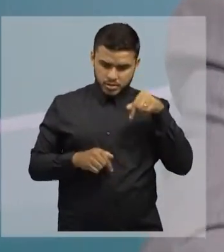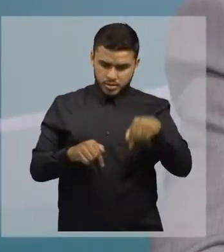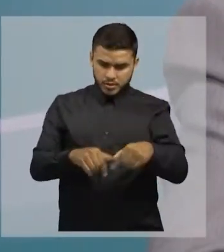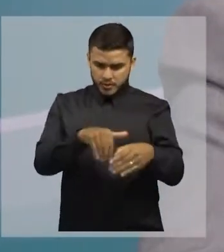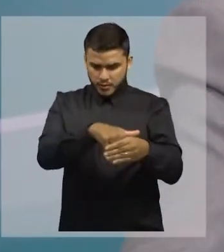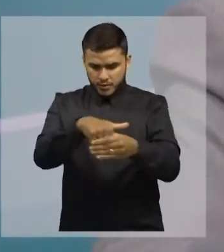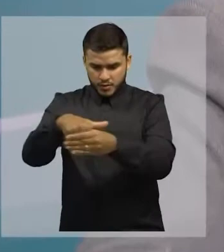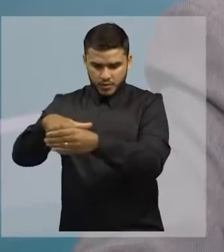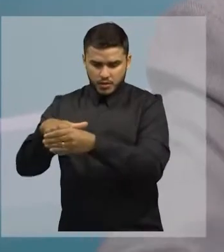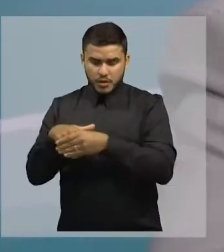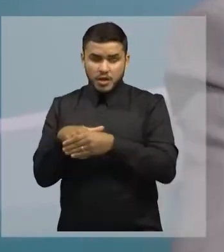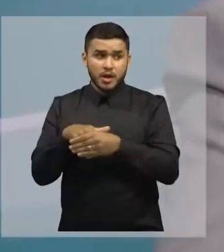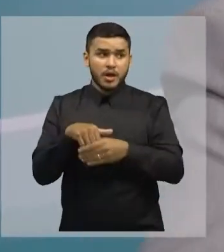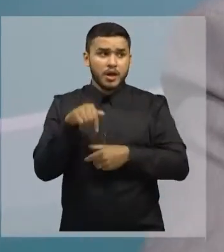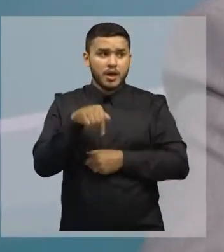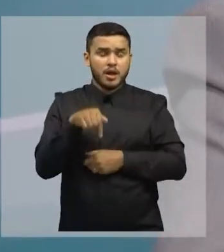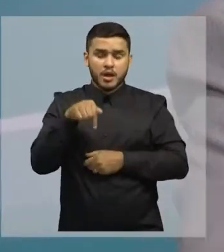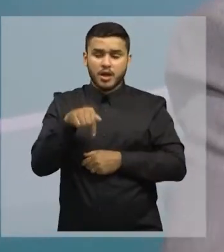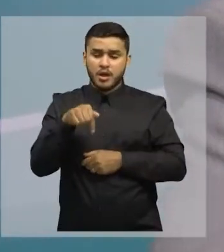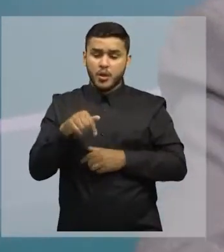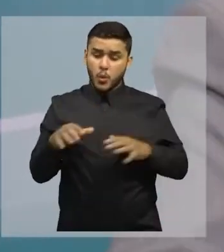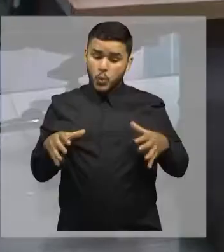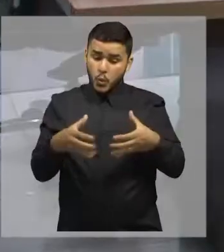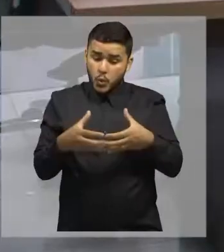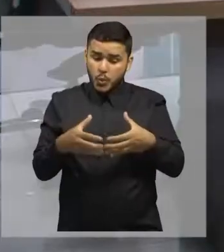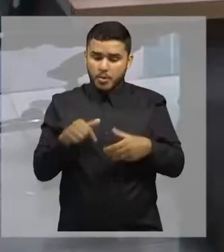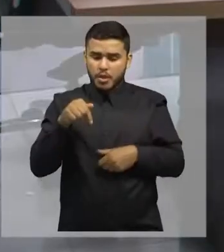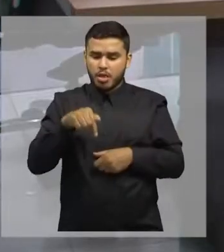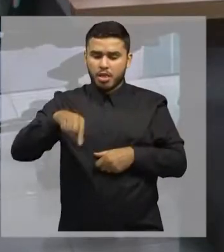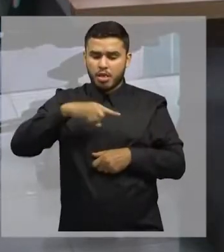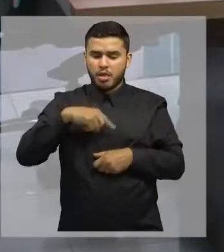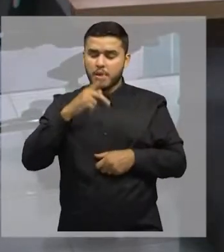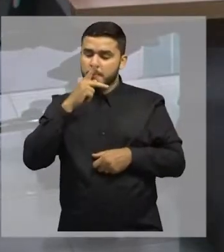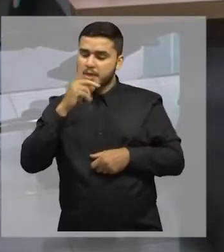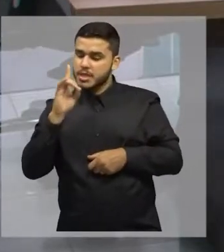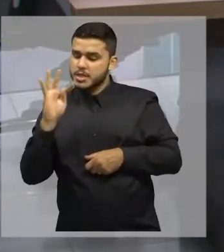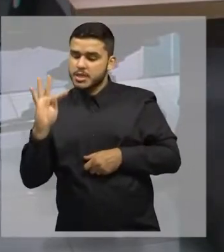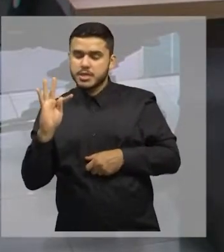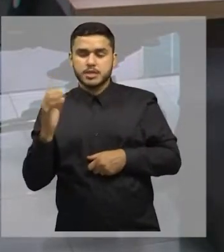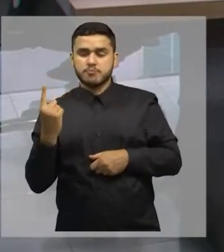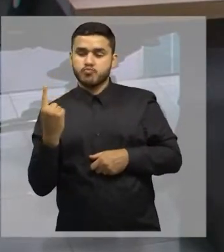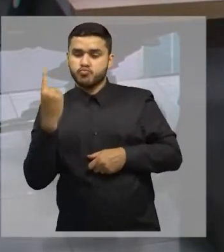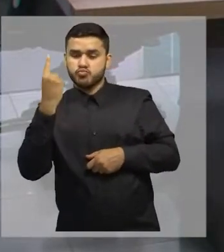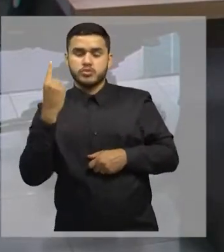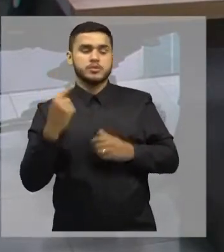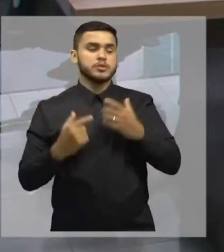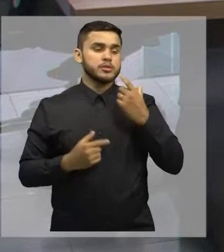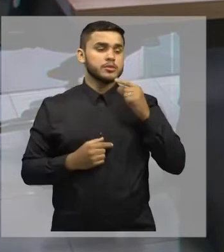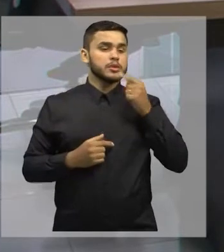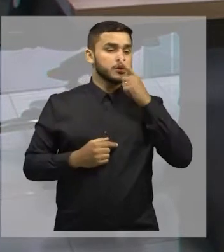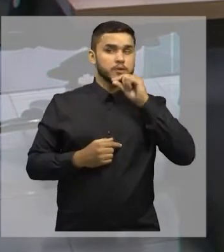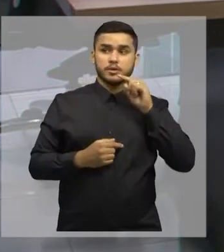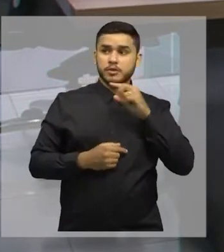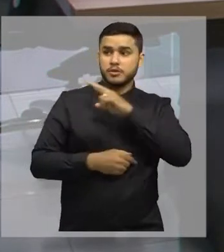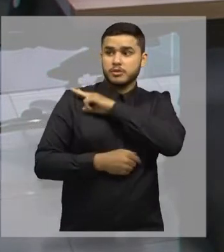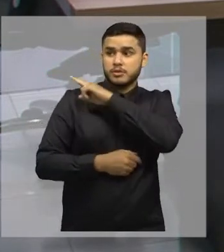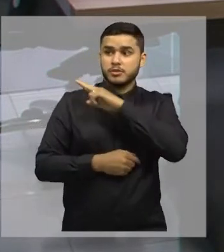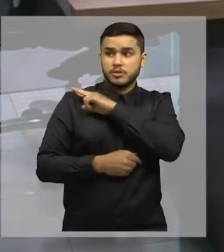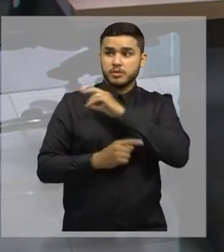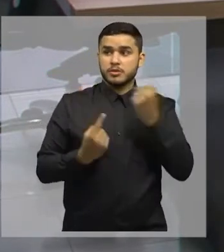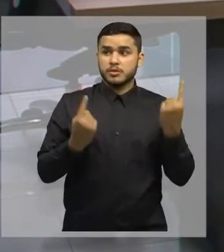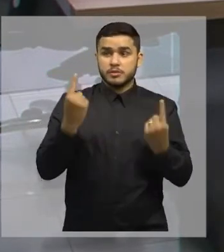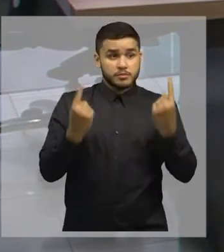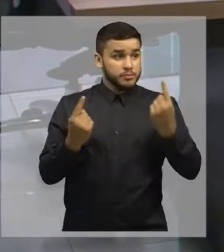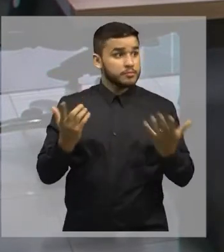questões vão ser municipalizadas locais, a discussão, ou se vão transformar numa discussão, nacionalizar as